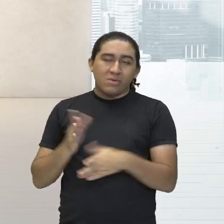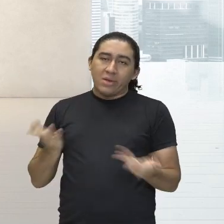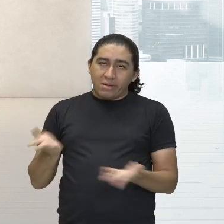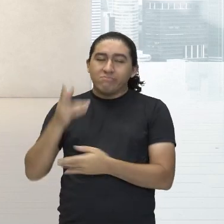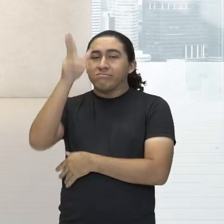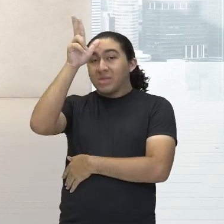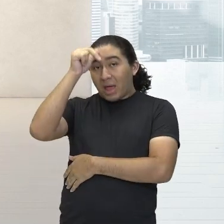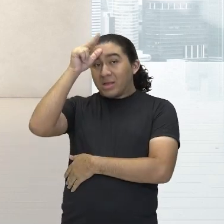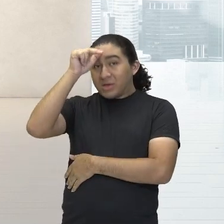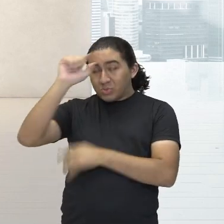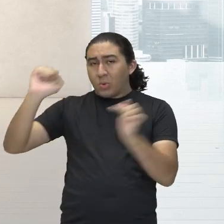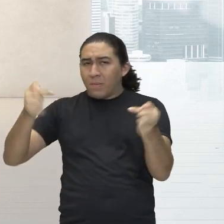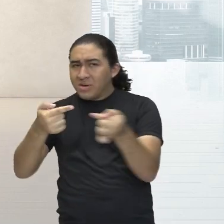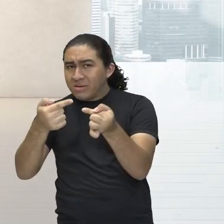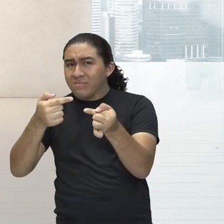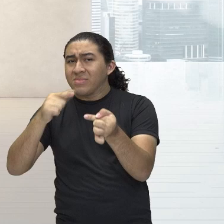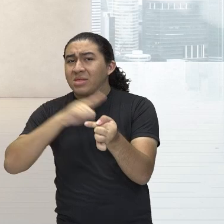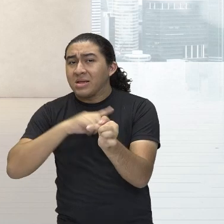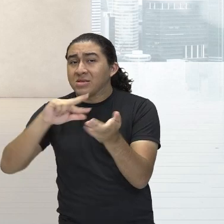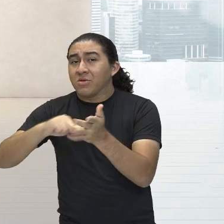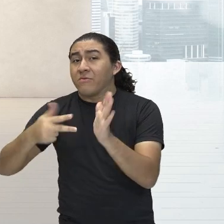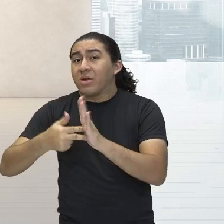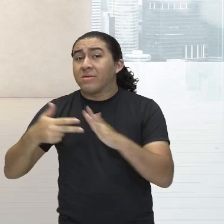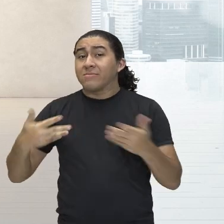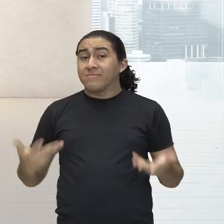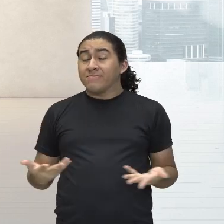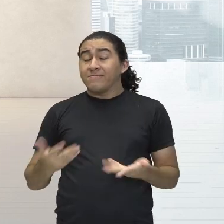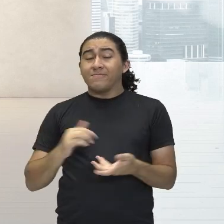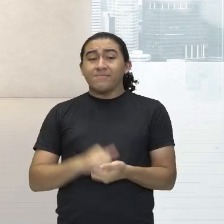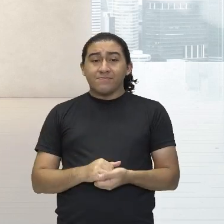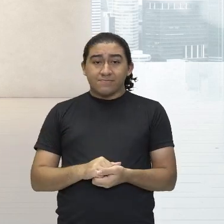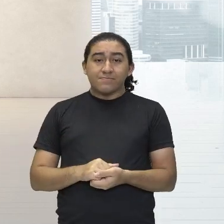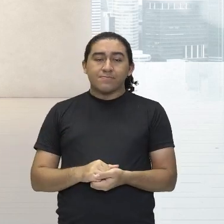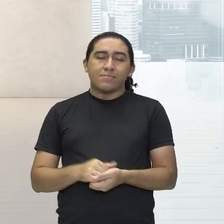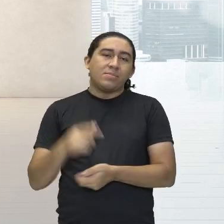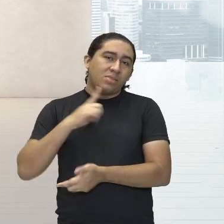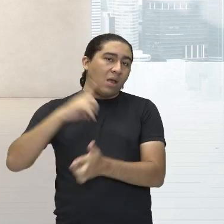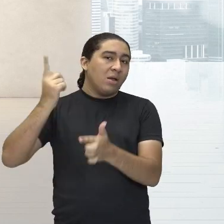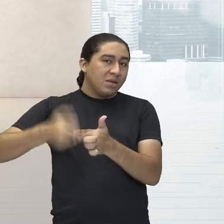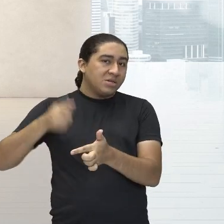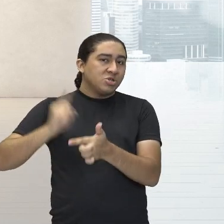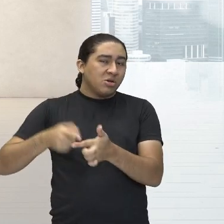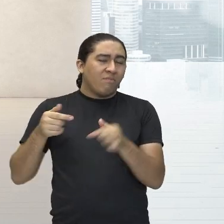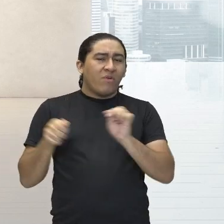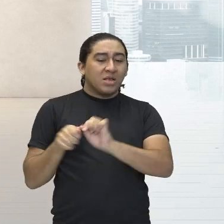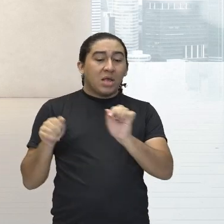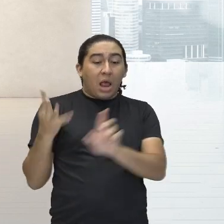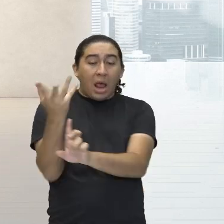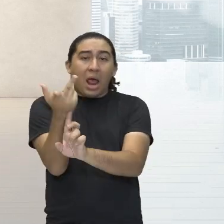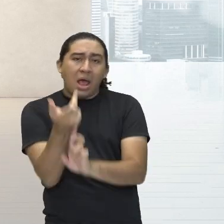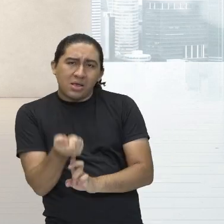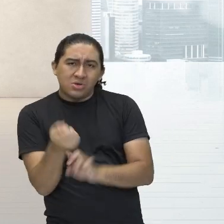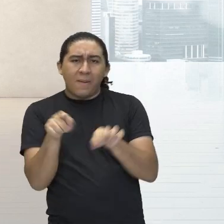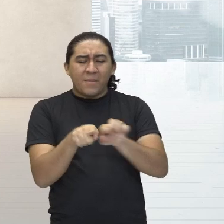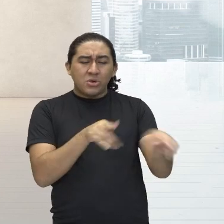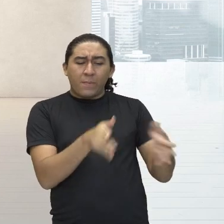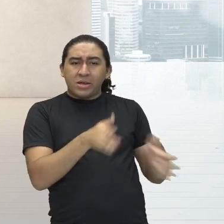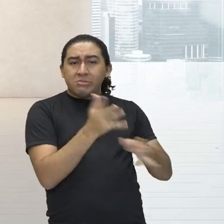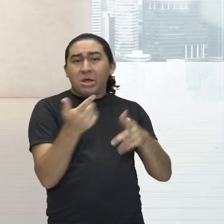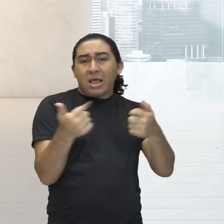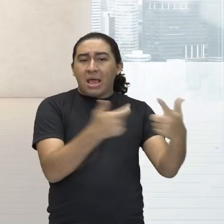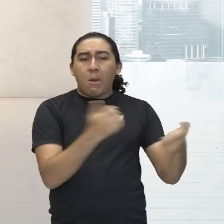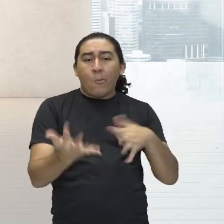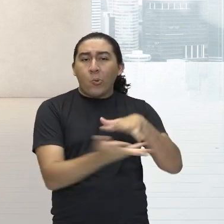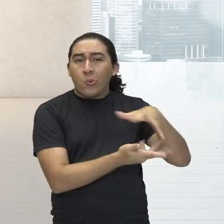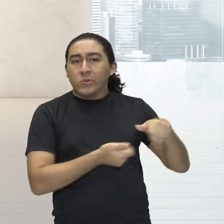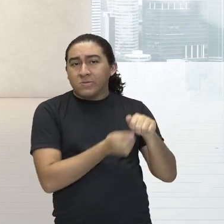dadaísmo. Tem sentido? Então, percebam que aqui nós temos a crítica. Fazer arte em um período de guerra, né? Então, percebam que